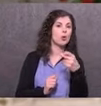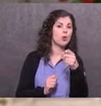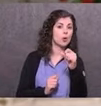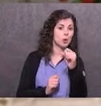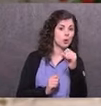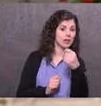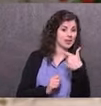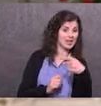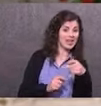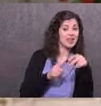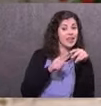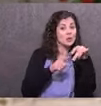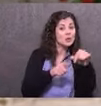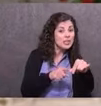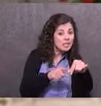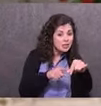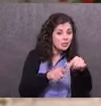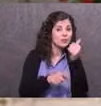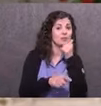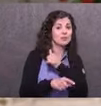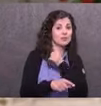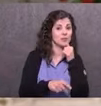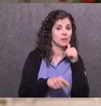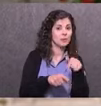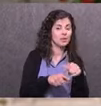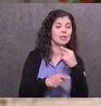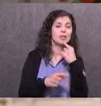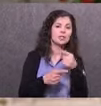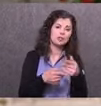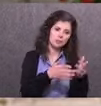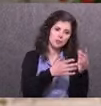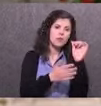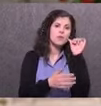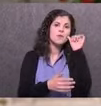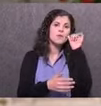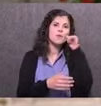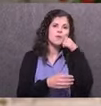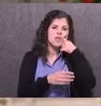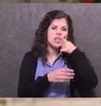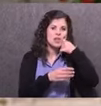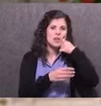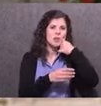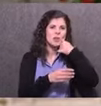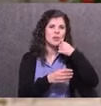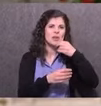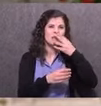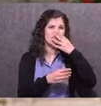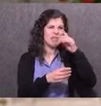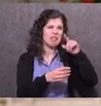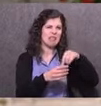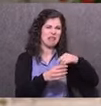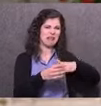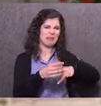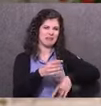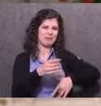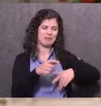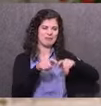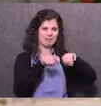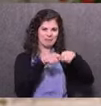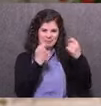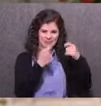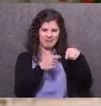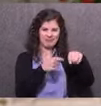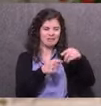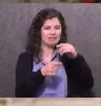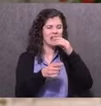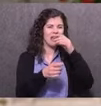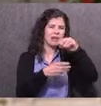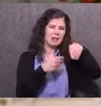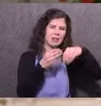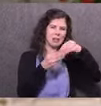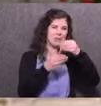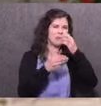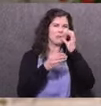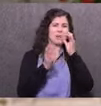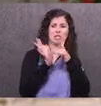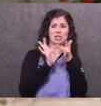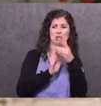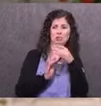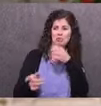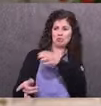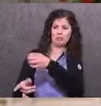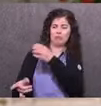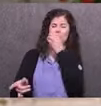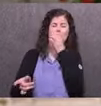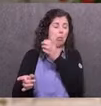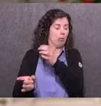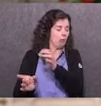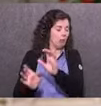Calvário, deram-lhe a beber vinho misturado com fel. Mas Jesus, depois de o provar, não quis beber.